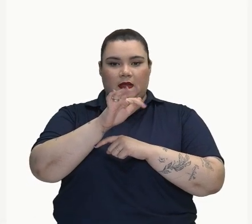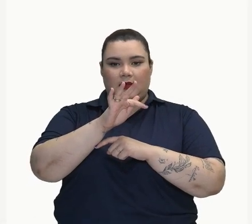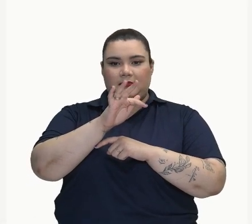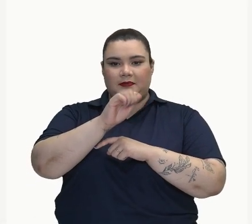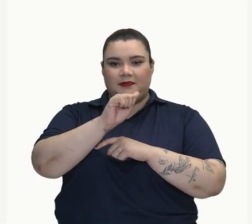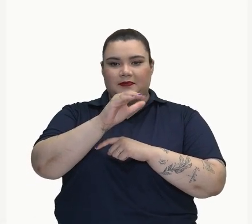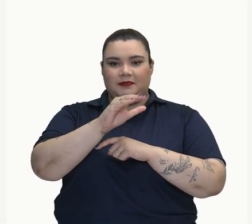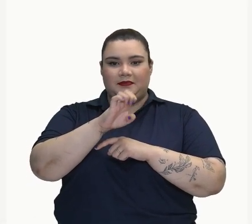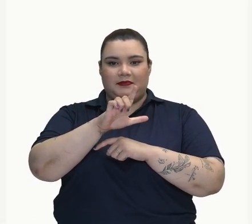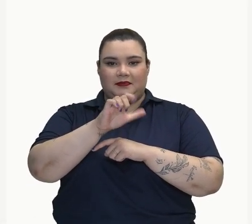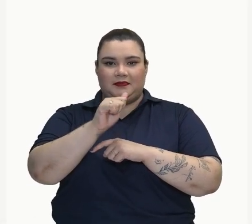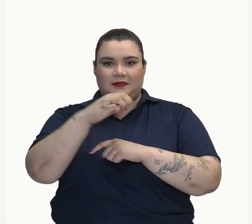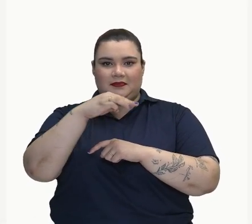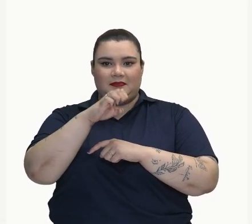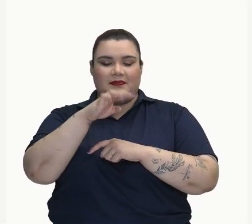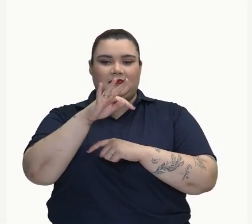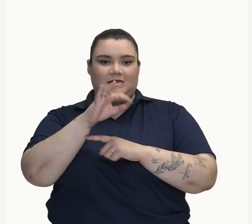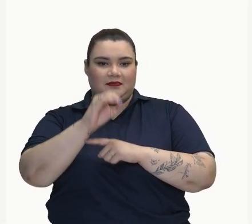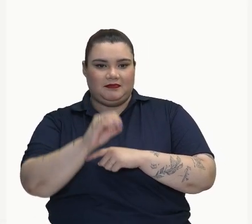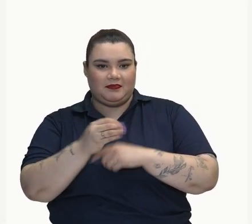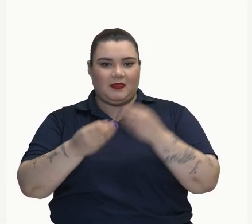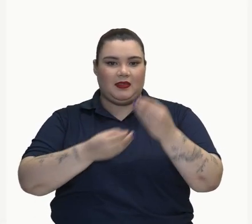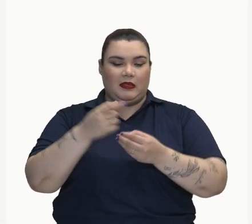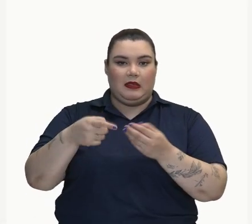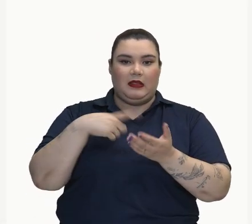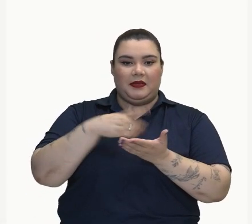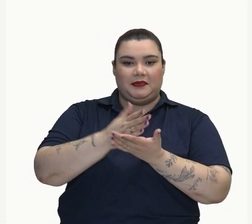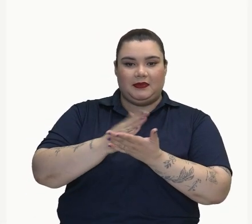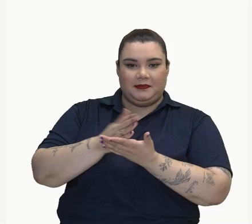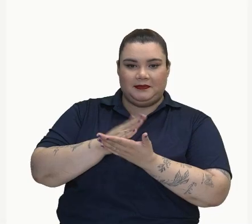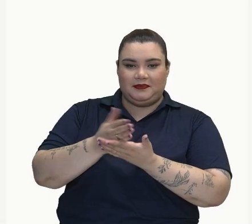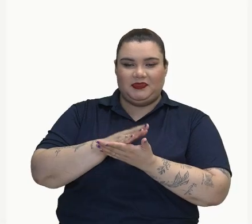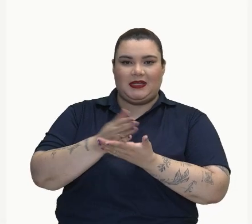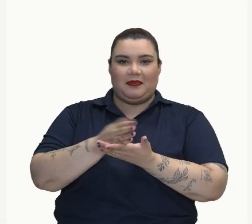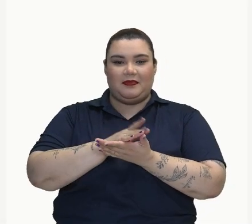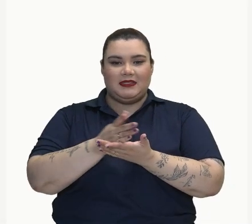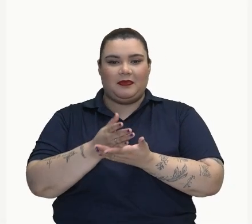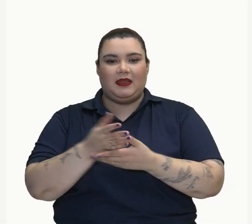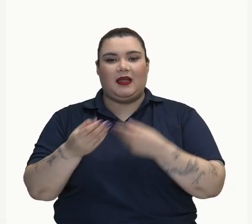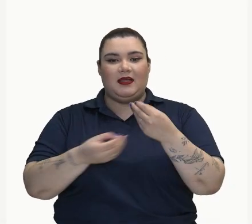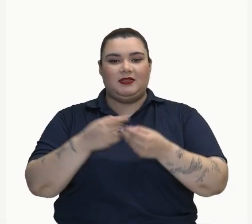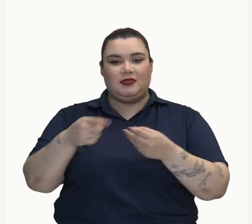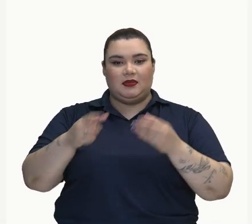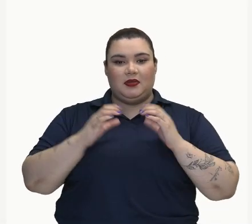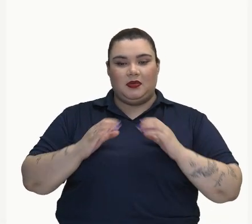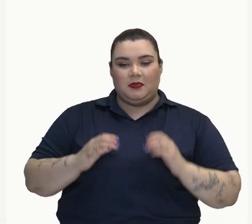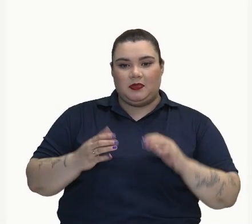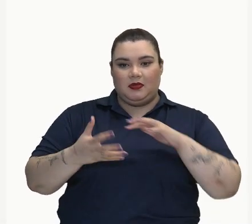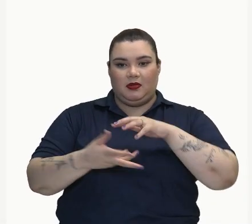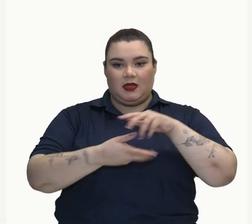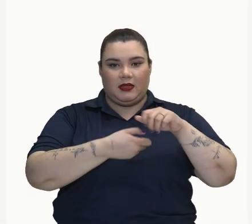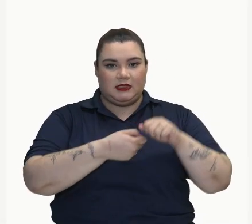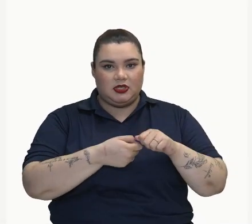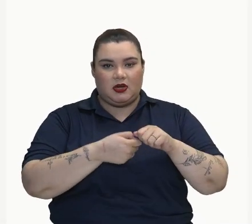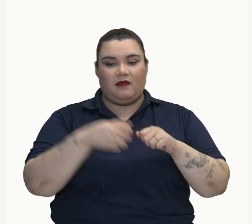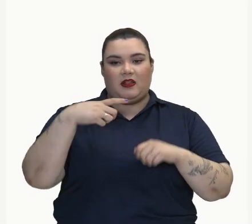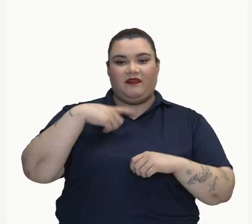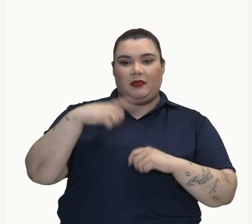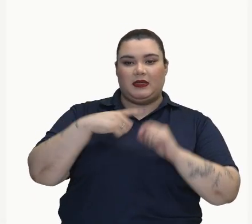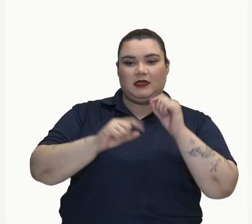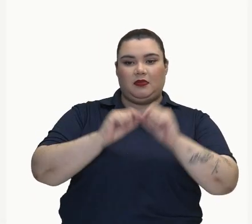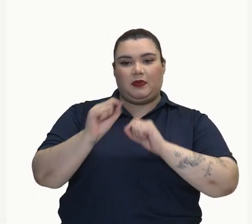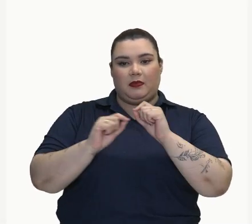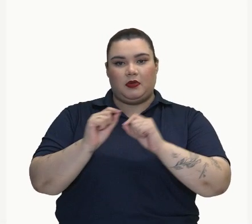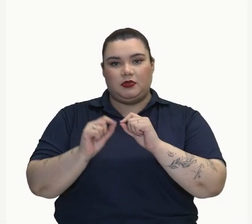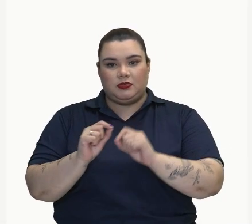como uma história bonitinha, mas que nem sempre é verdadeira. Fala-se da cidadania mundial, fim das fronteiras, igualdade de